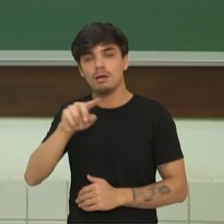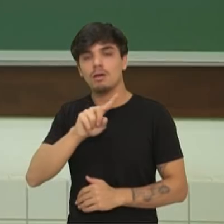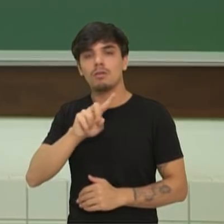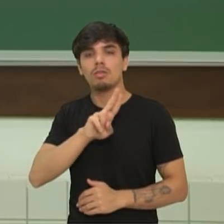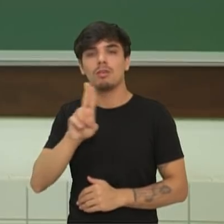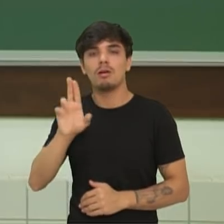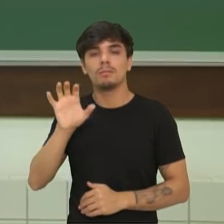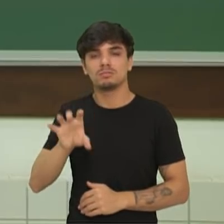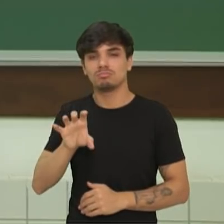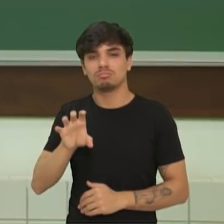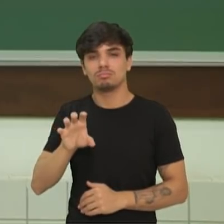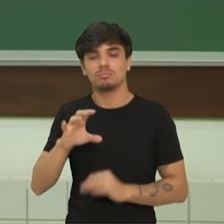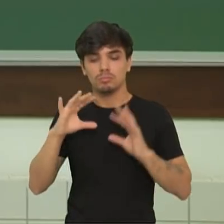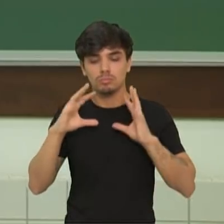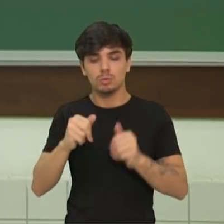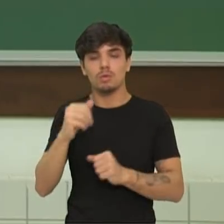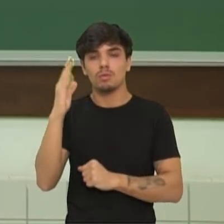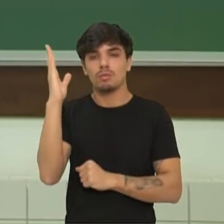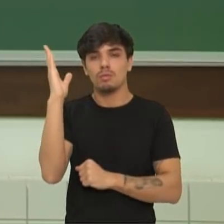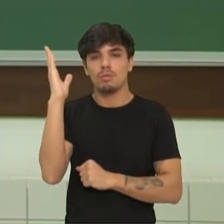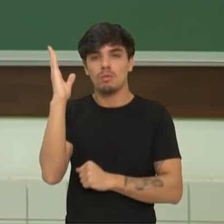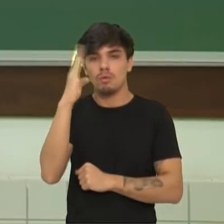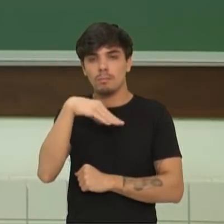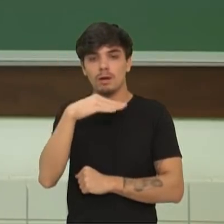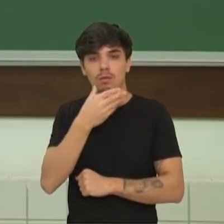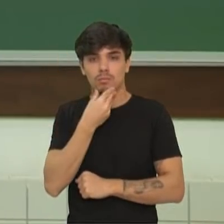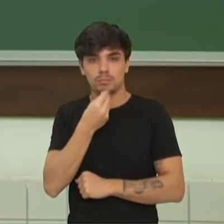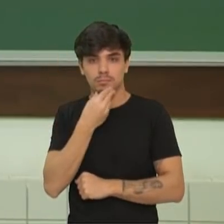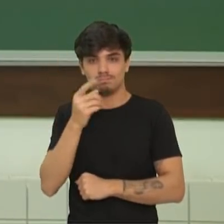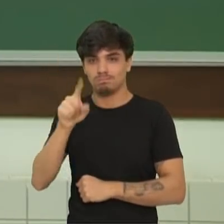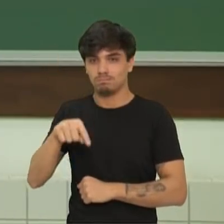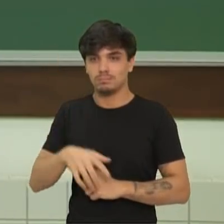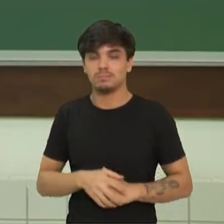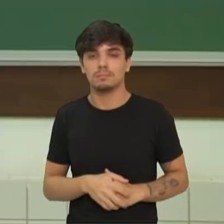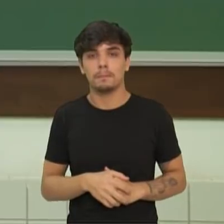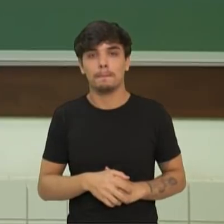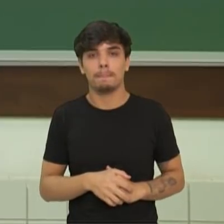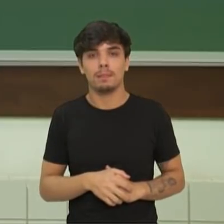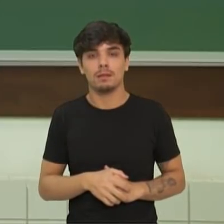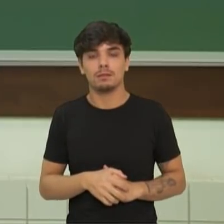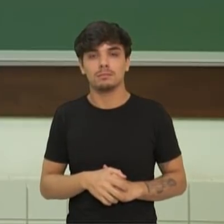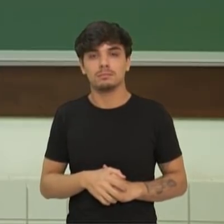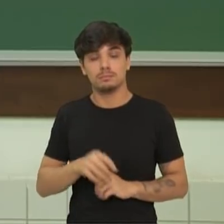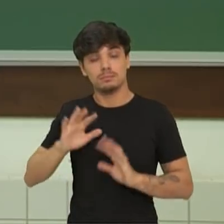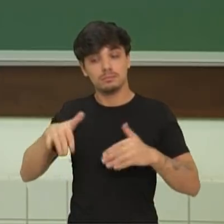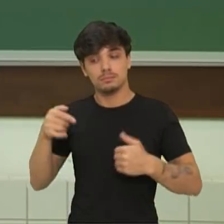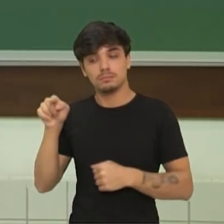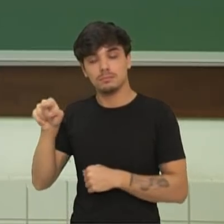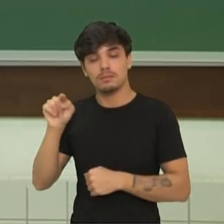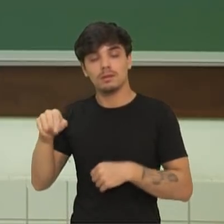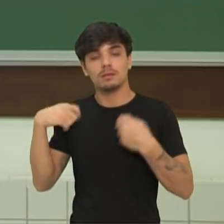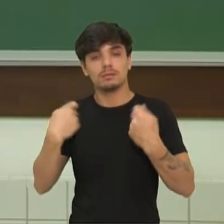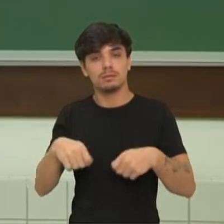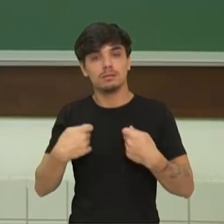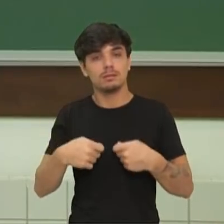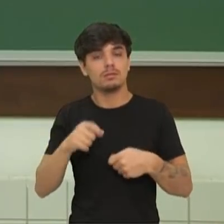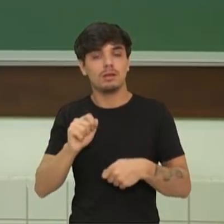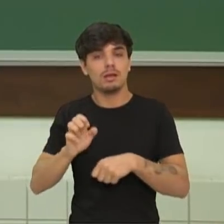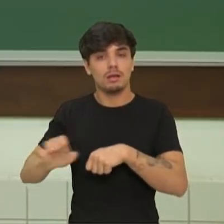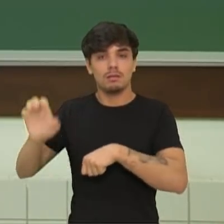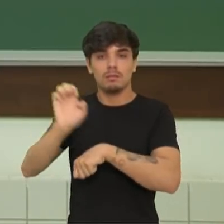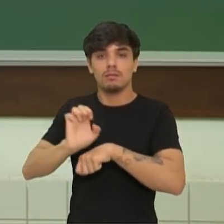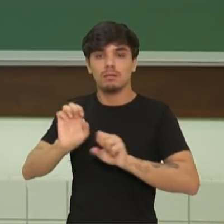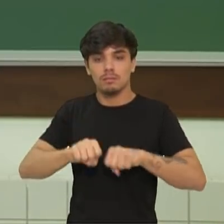nasce mal. A natureza do homem, né, é má. Então, ele necessita de um Estado forte, de